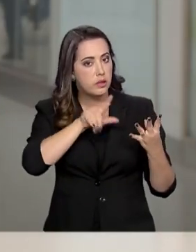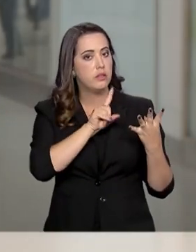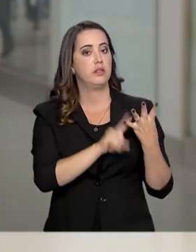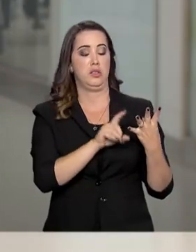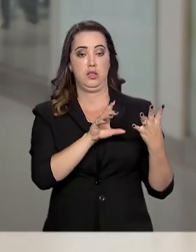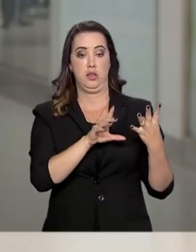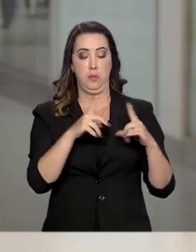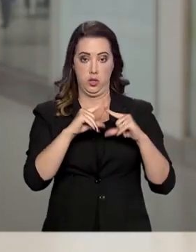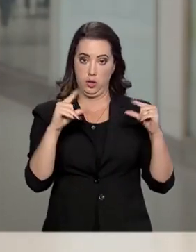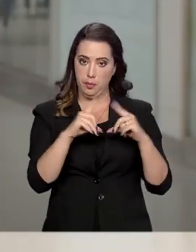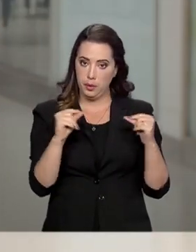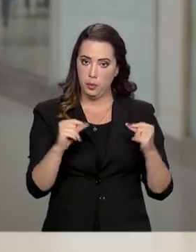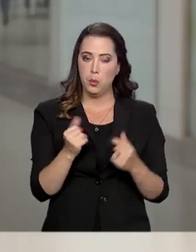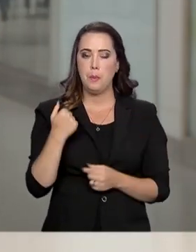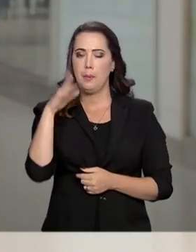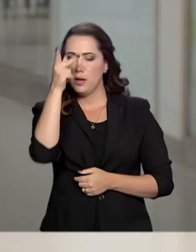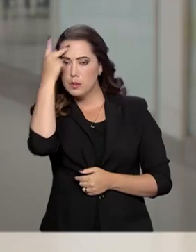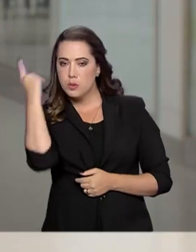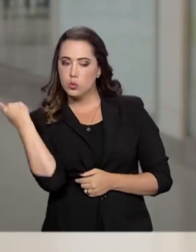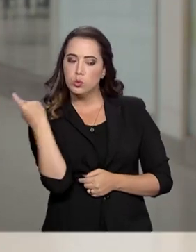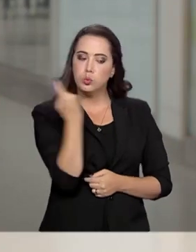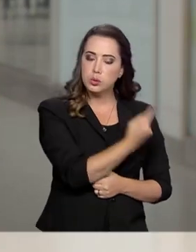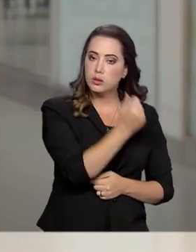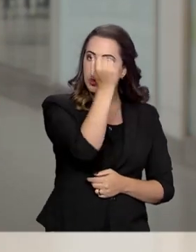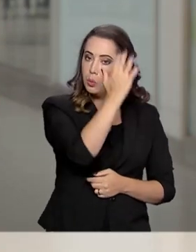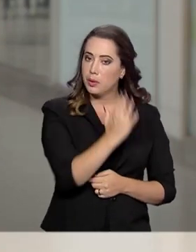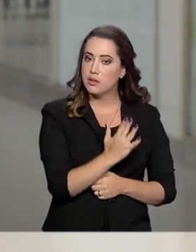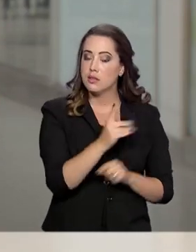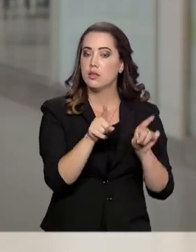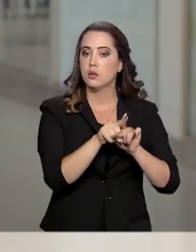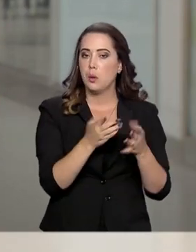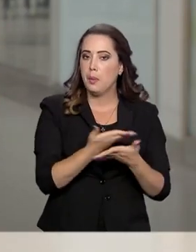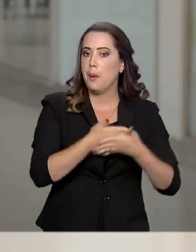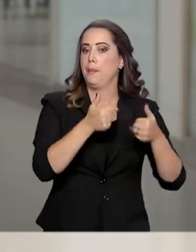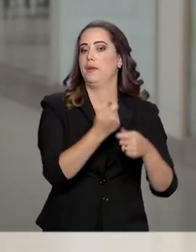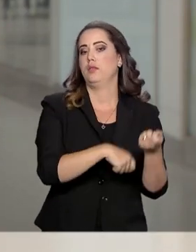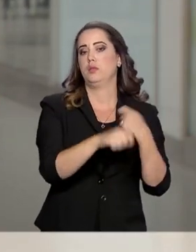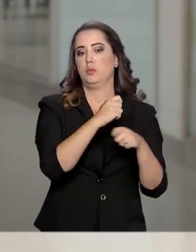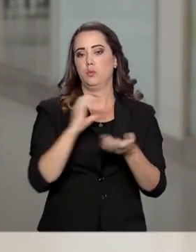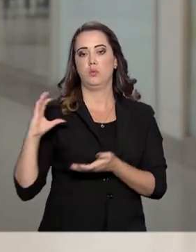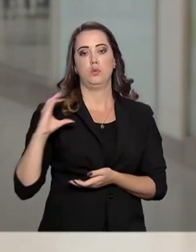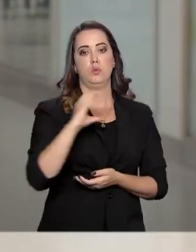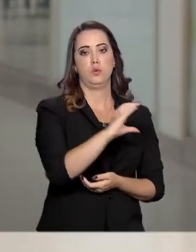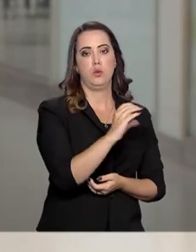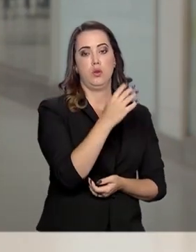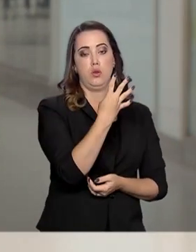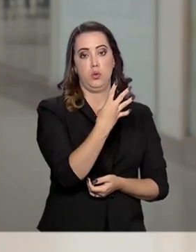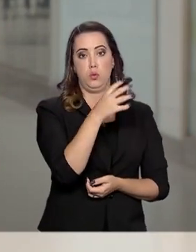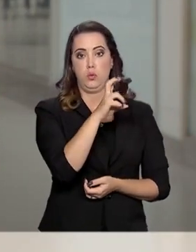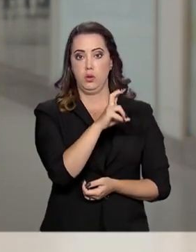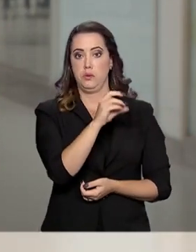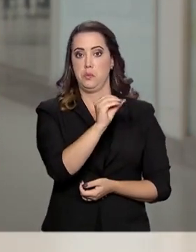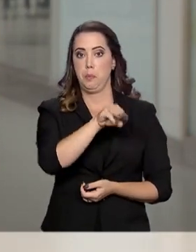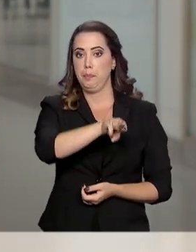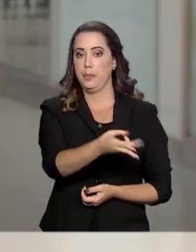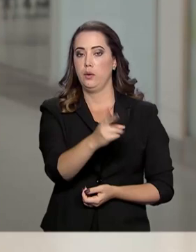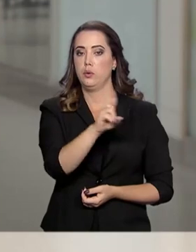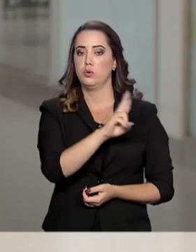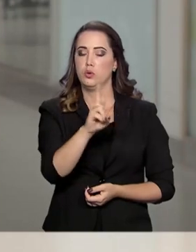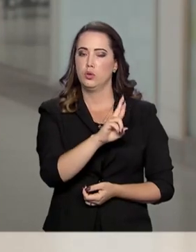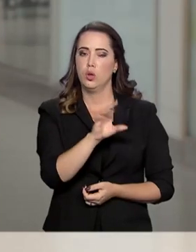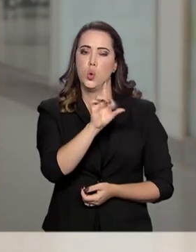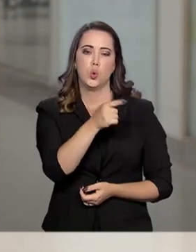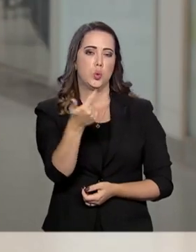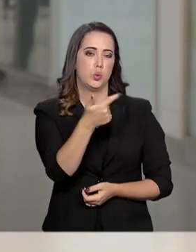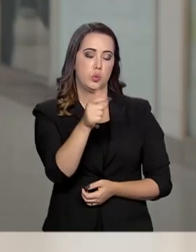estrangeiros no Brasil, também movimentou a economia, com a injeção de 450 milhões de reais só no segundo